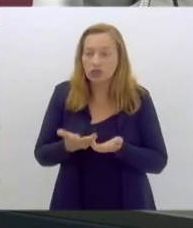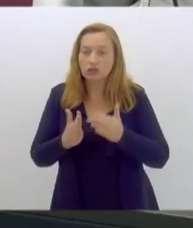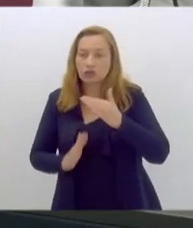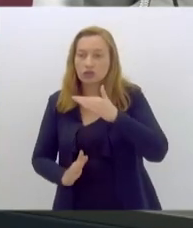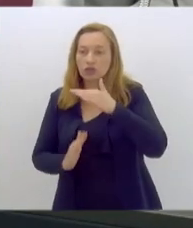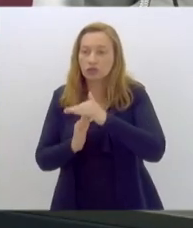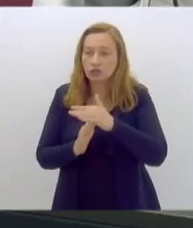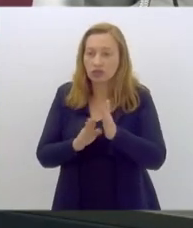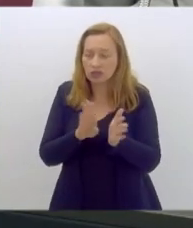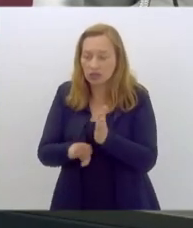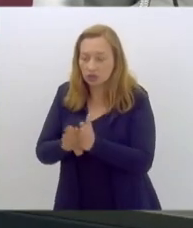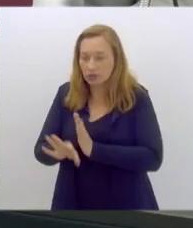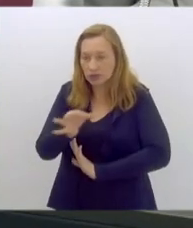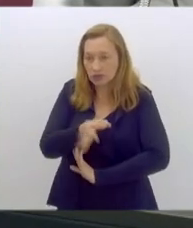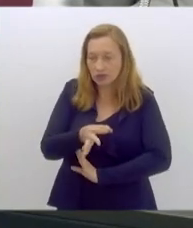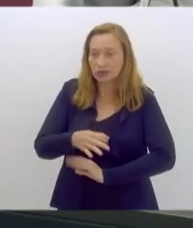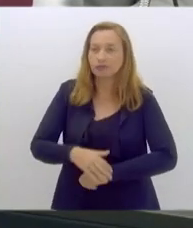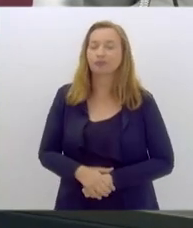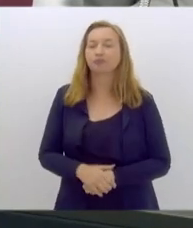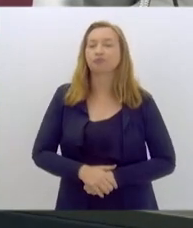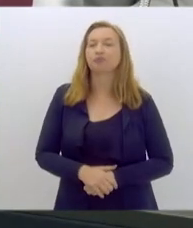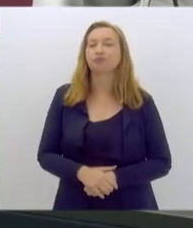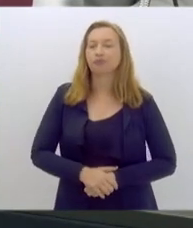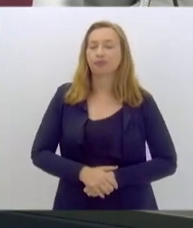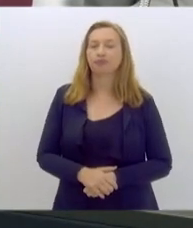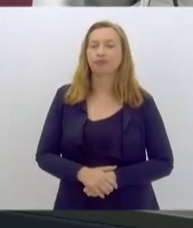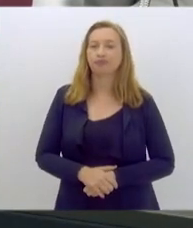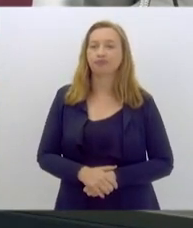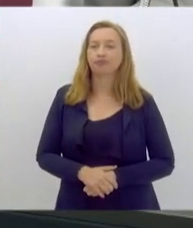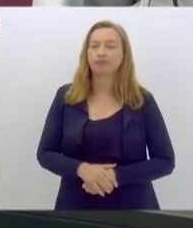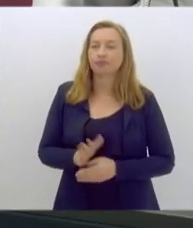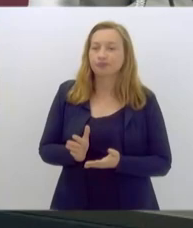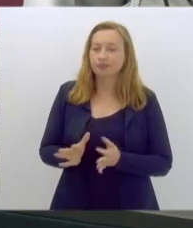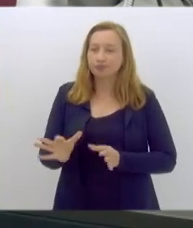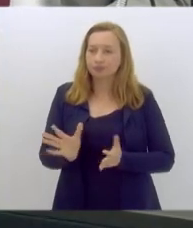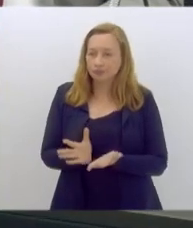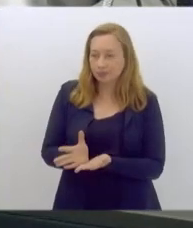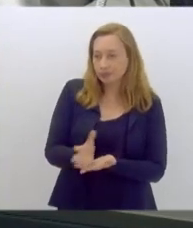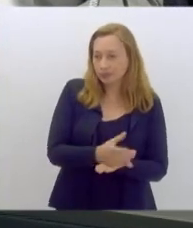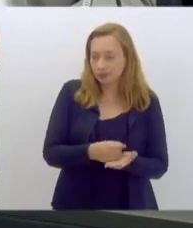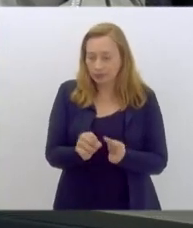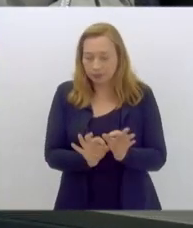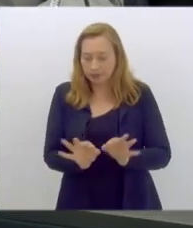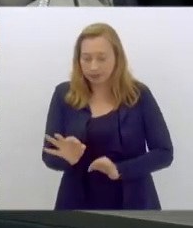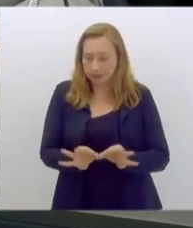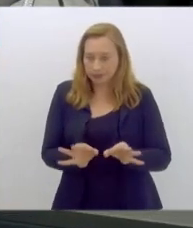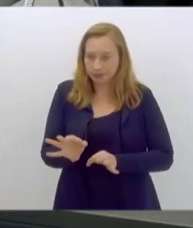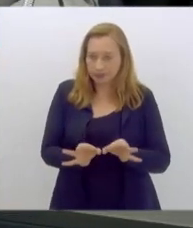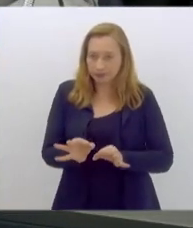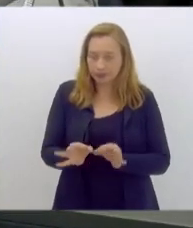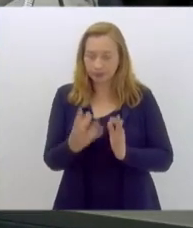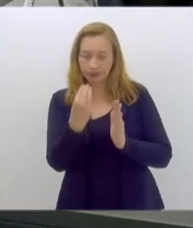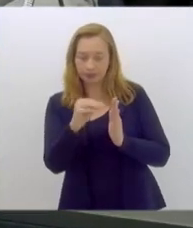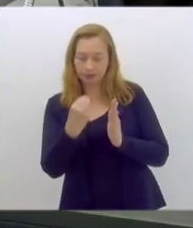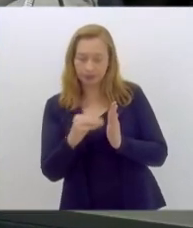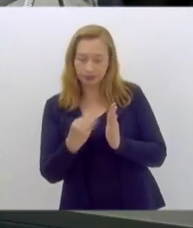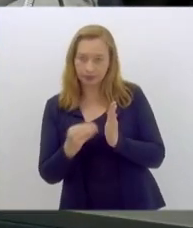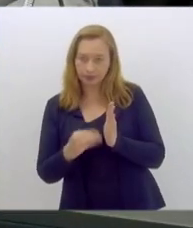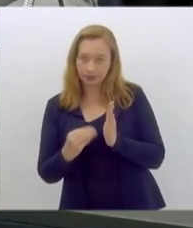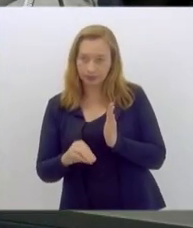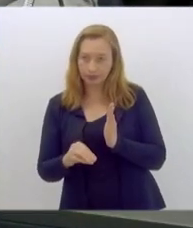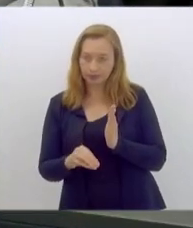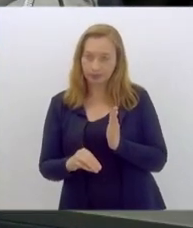despesas primárias necessárias daí se preenche o planejamento que é o item 3 o planejamento o